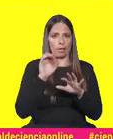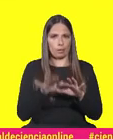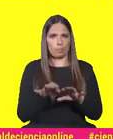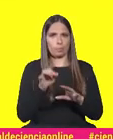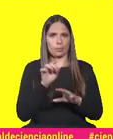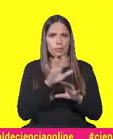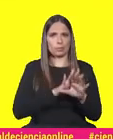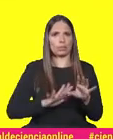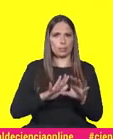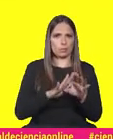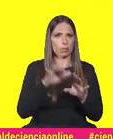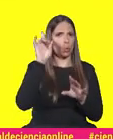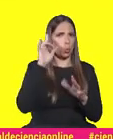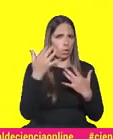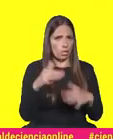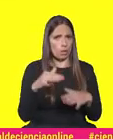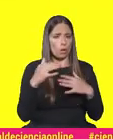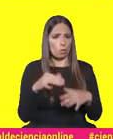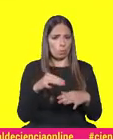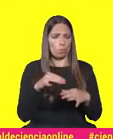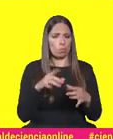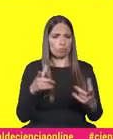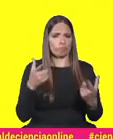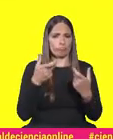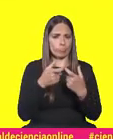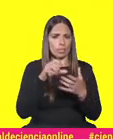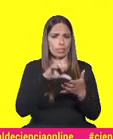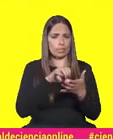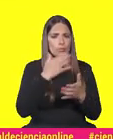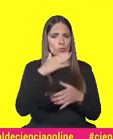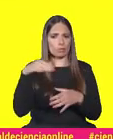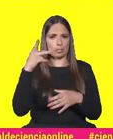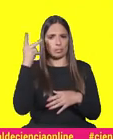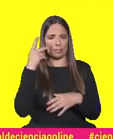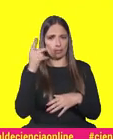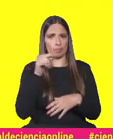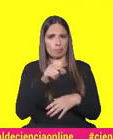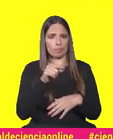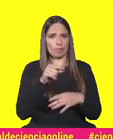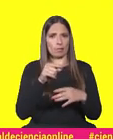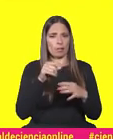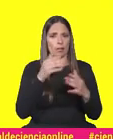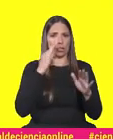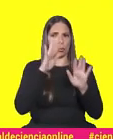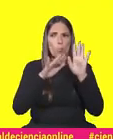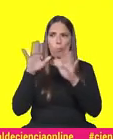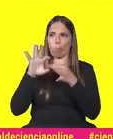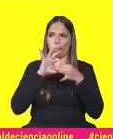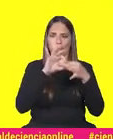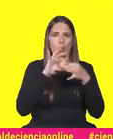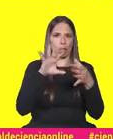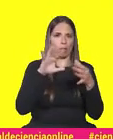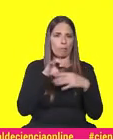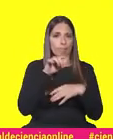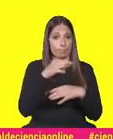é um local particularmente importante, que foi bem aproveitado pelo Centro de Ciência Viva de Alviela, que fez uma exposição interativa sobre